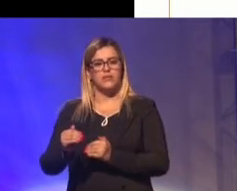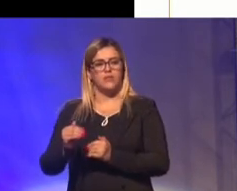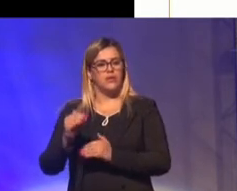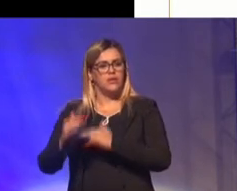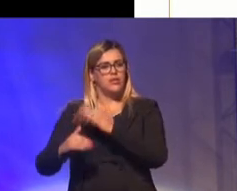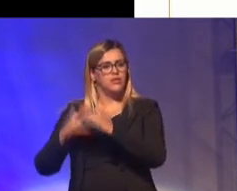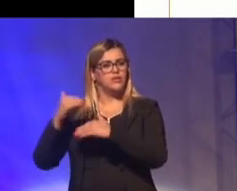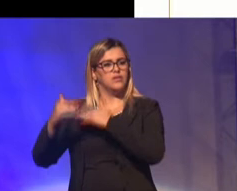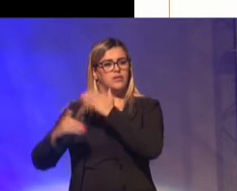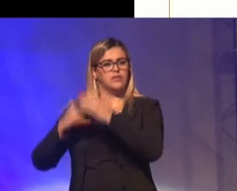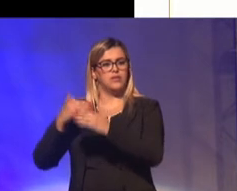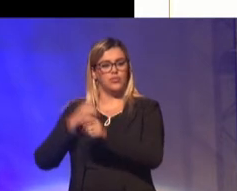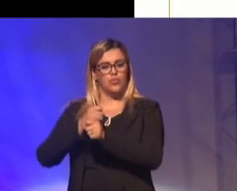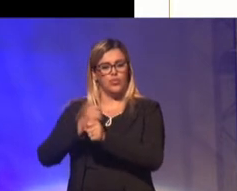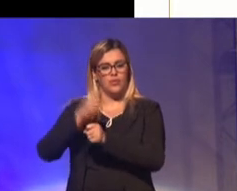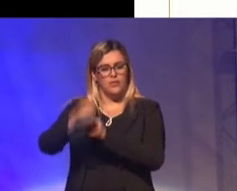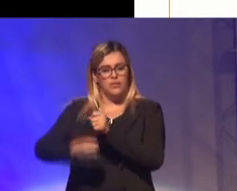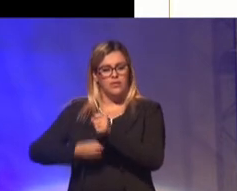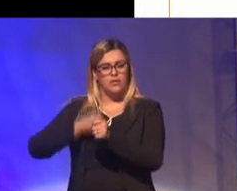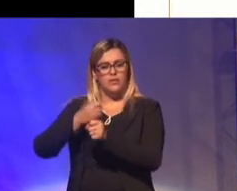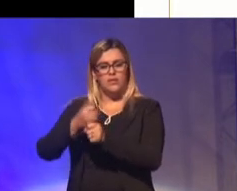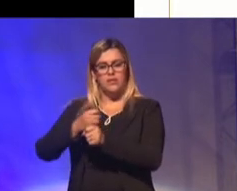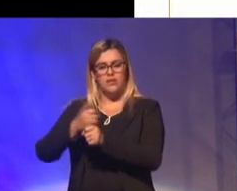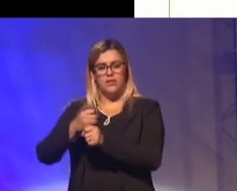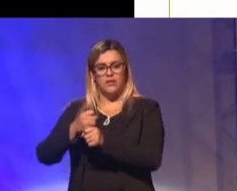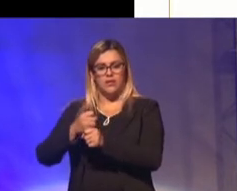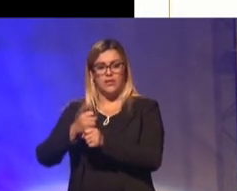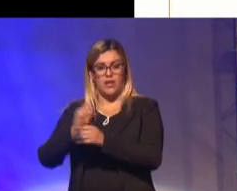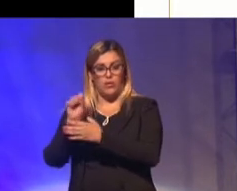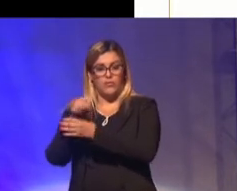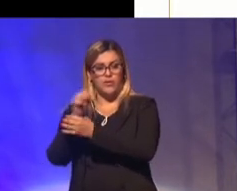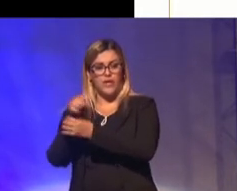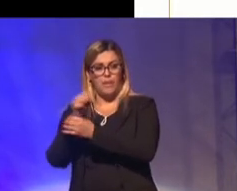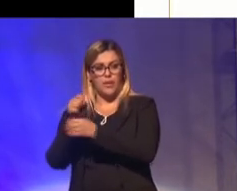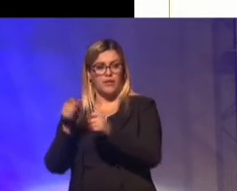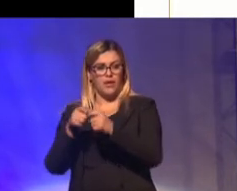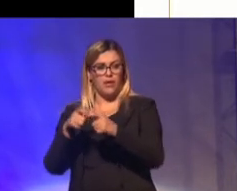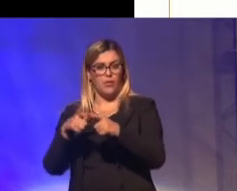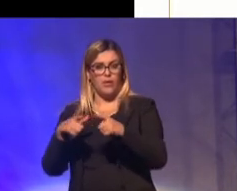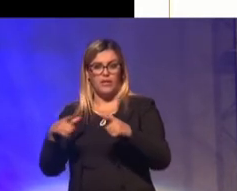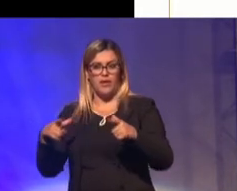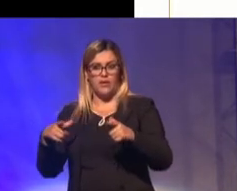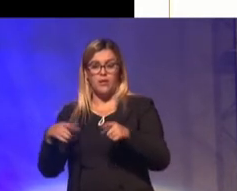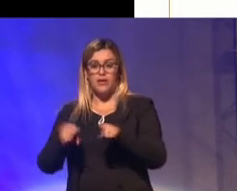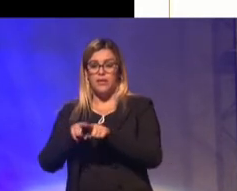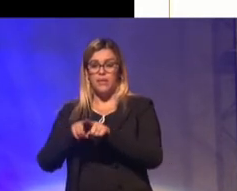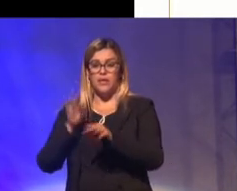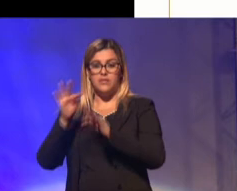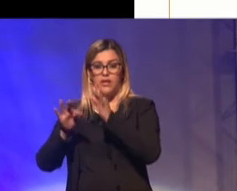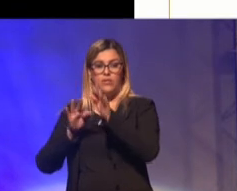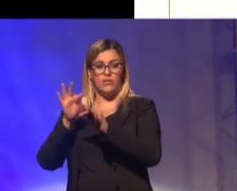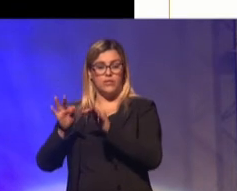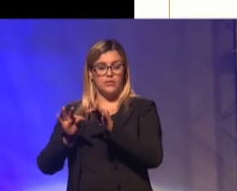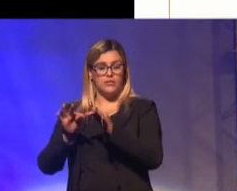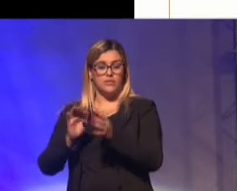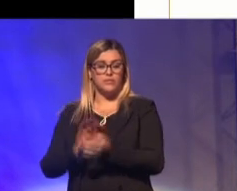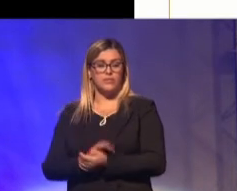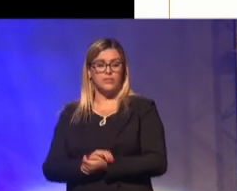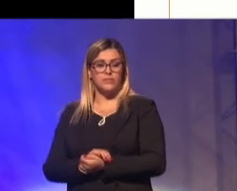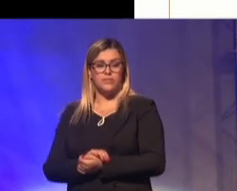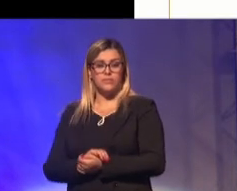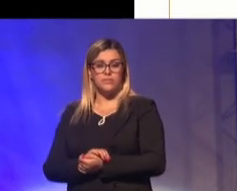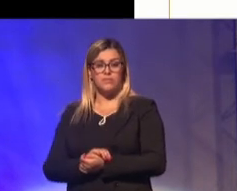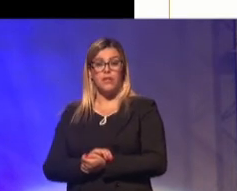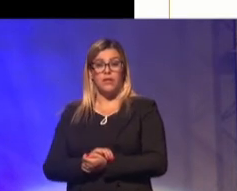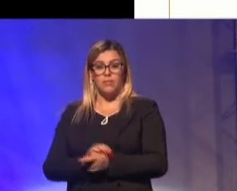cresceu cada ano mais as áreas de atuação do fisioterapeuta e, obviamente, dos recursos que a gente disponibiliza. Bom,